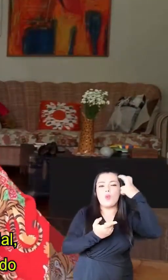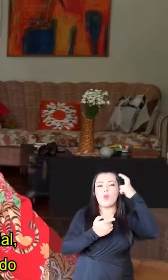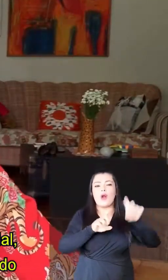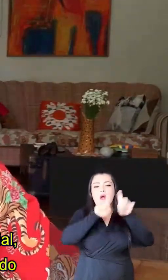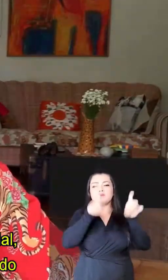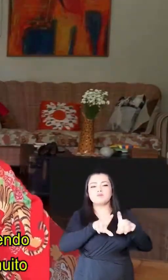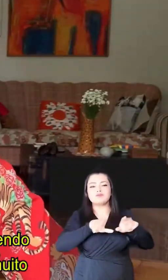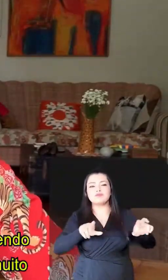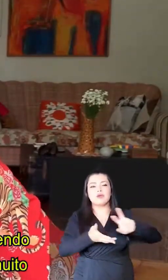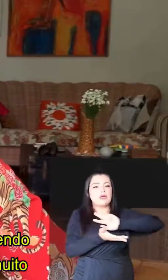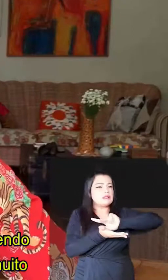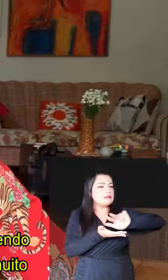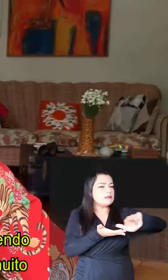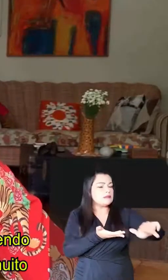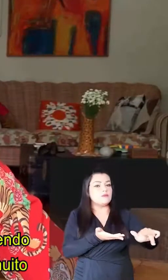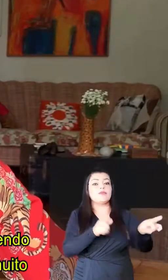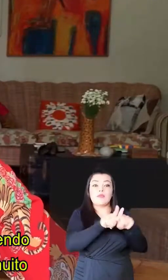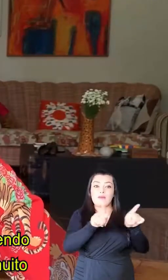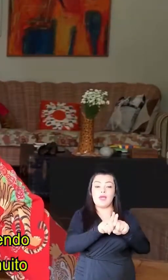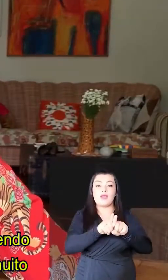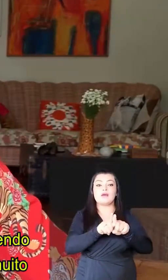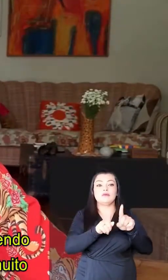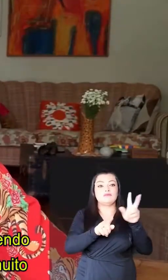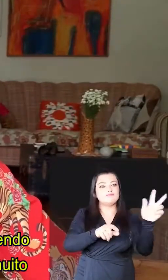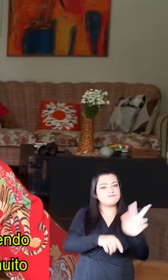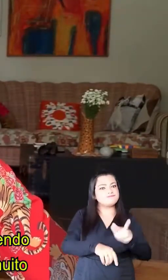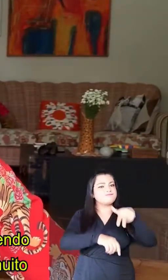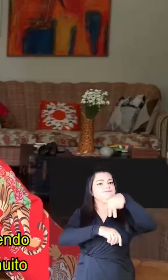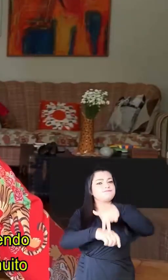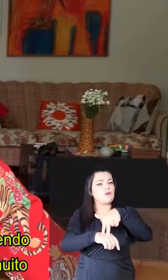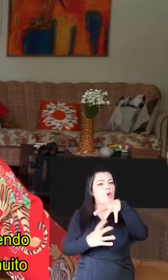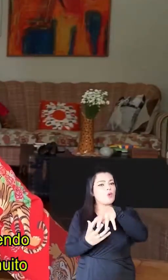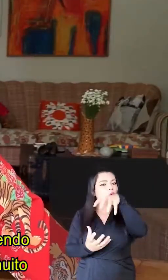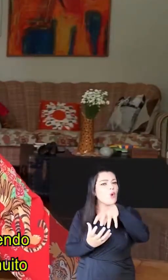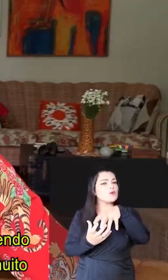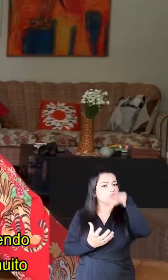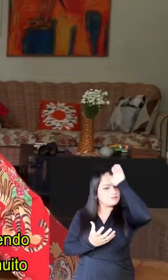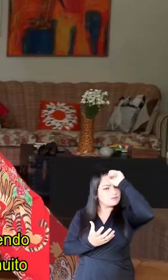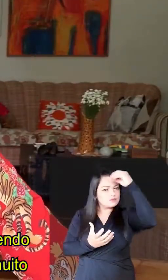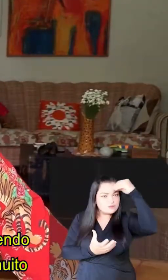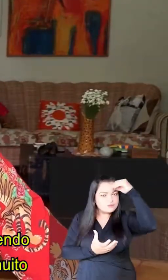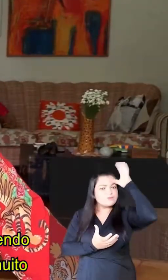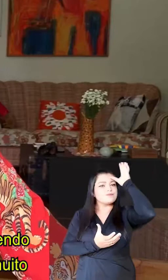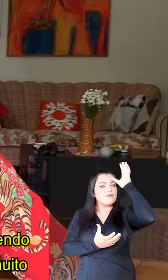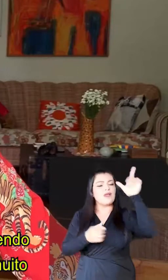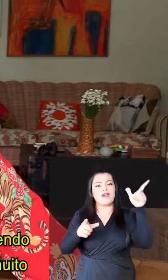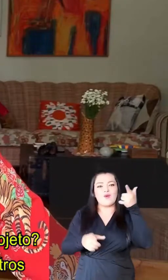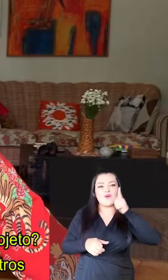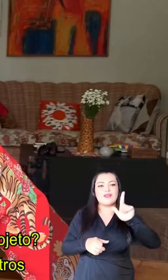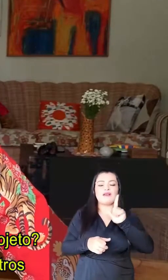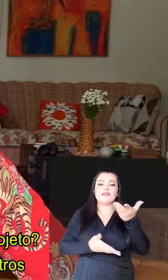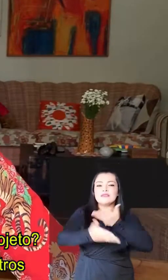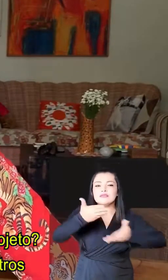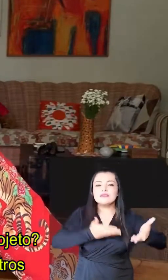e, mais do que isso, o protagonismo do idoso, estabelecendo as relações afetivas em um lugar de escuta muito